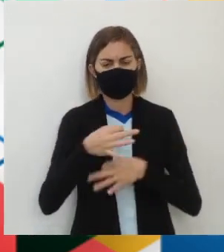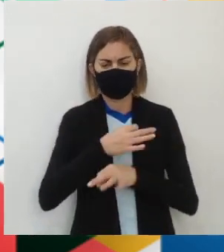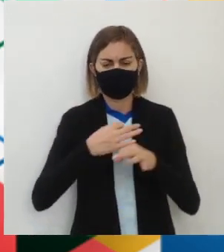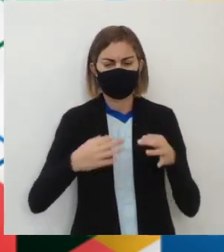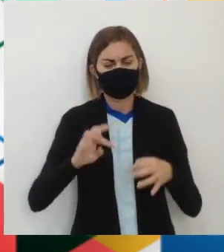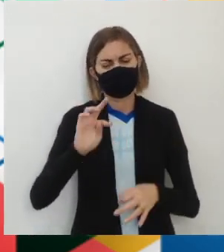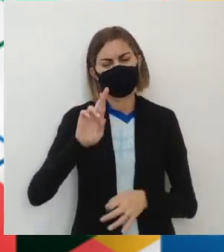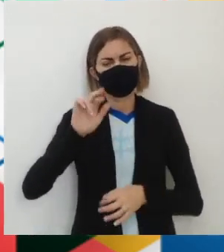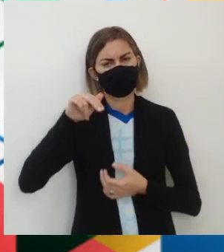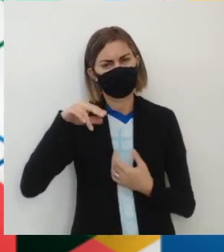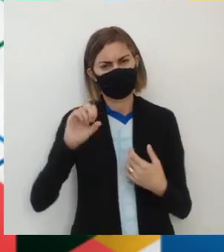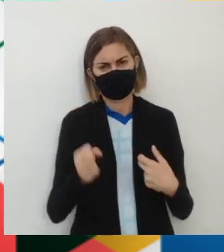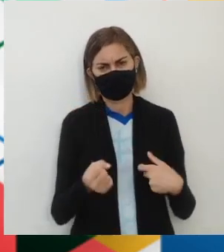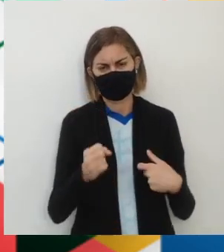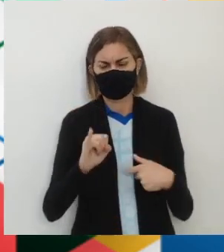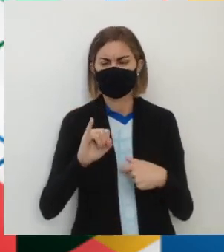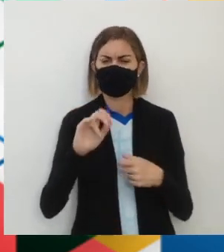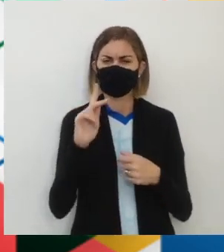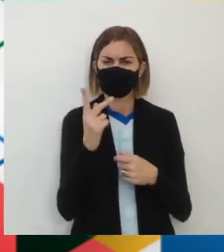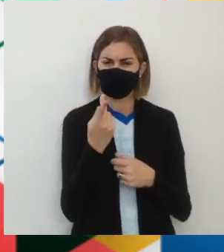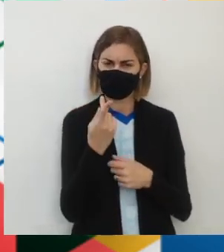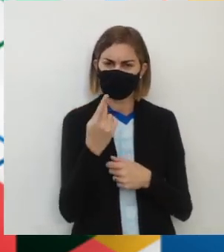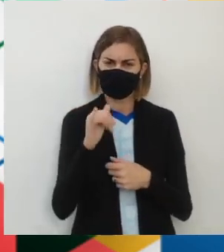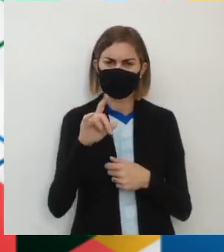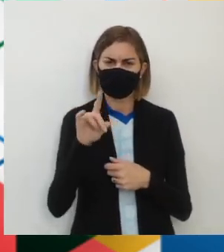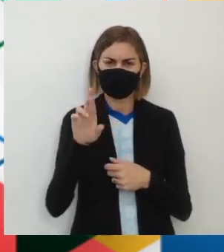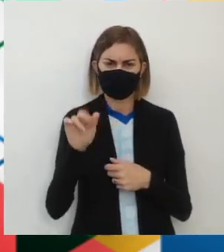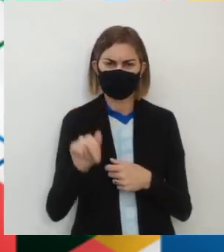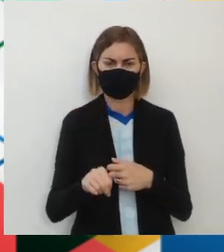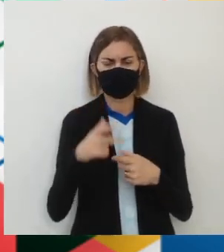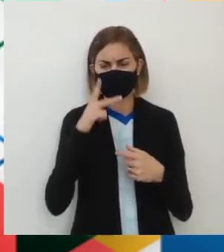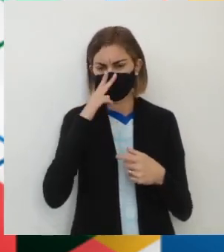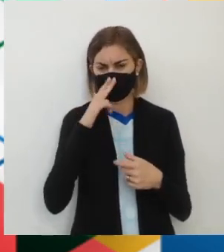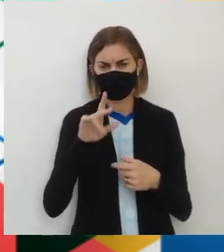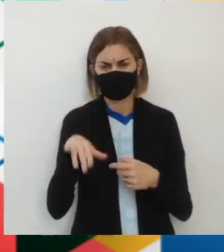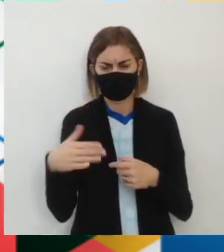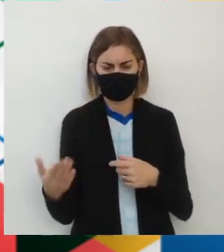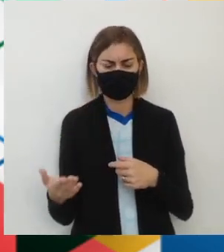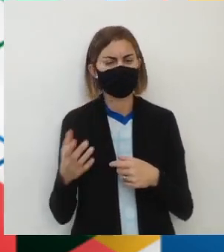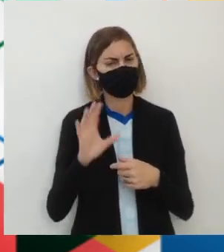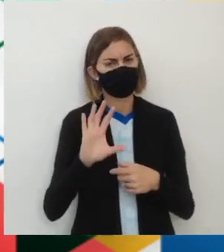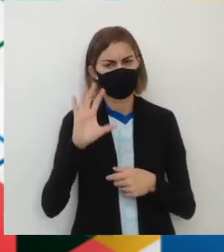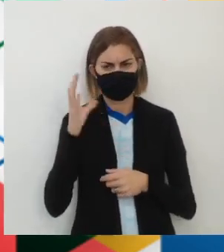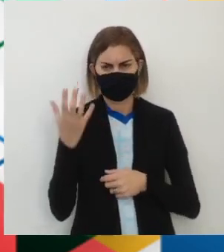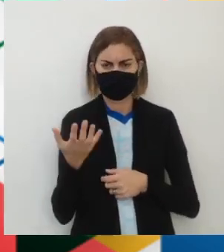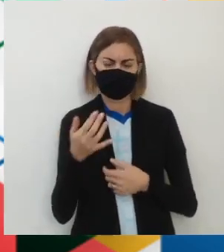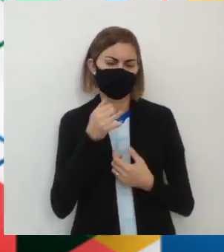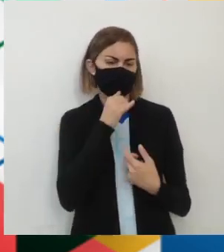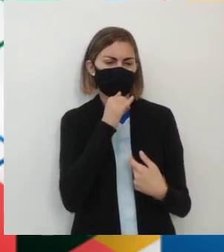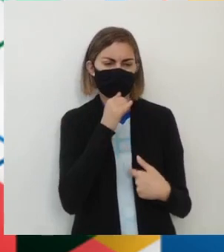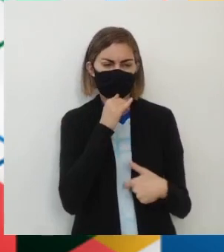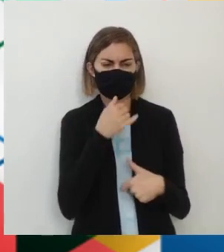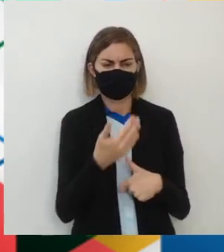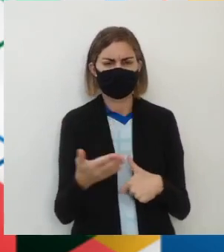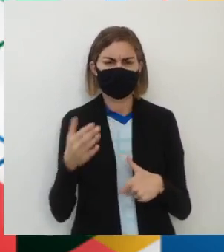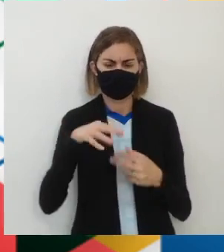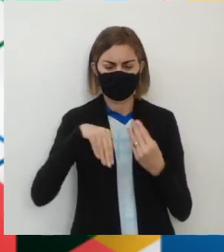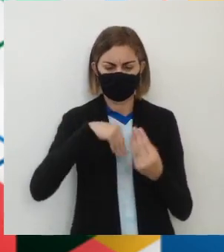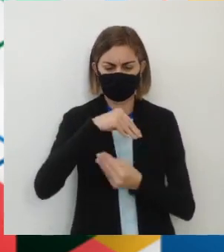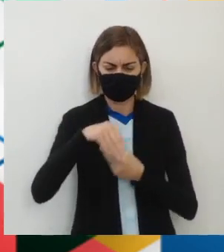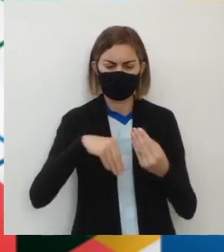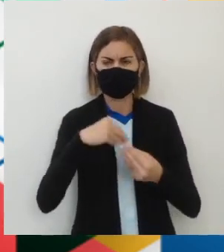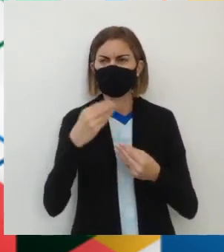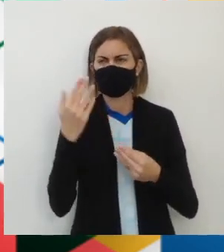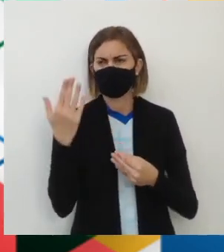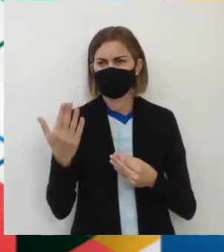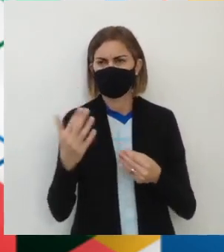como trans. Se os hidrogênios estivessem para o mesmo lado, é o que acontece, por exemplo, se a reação fosse